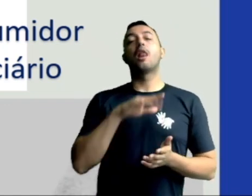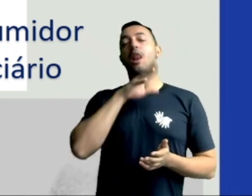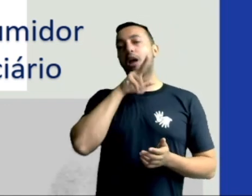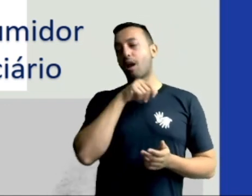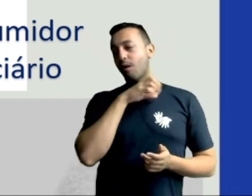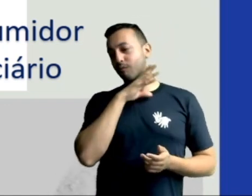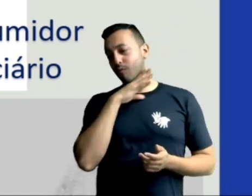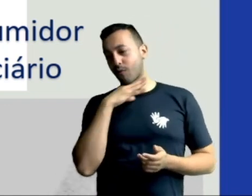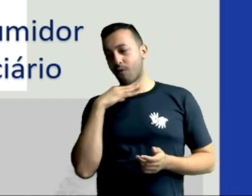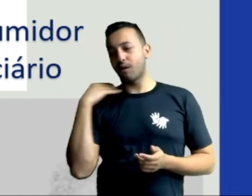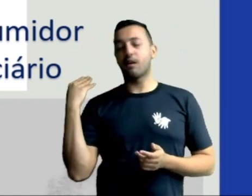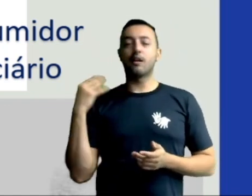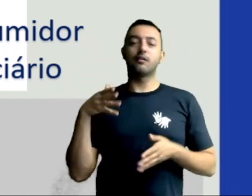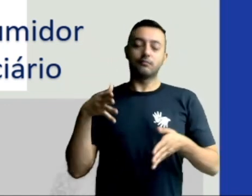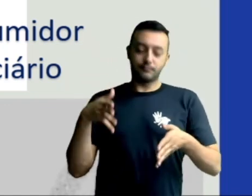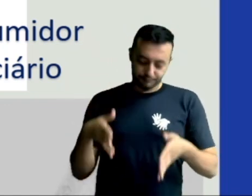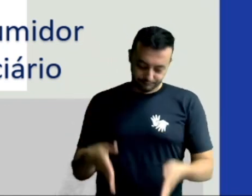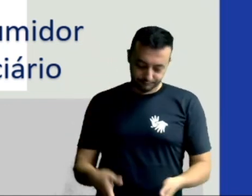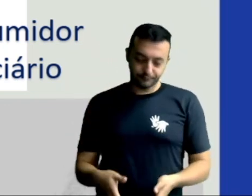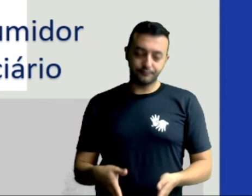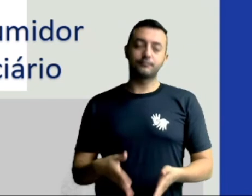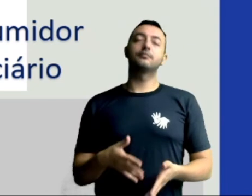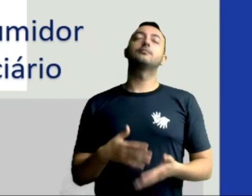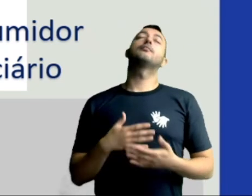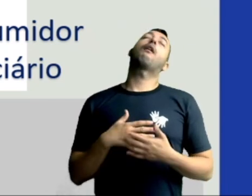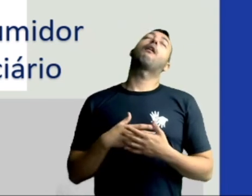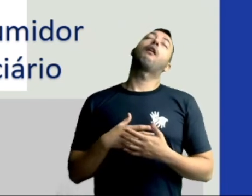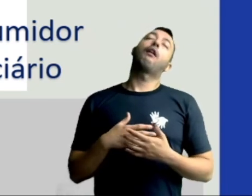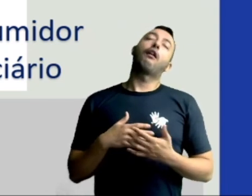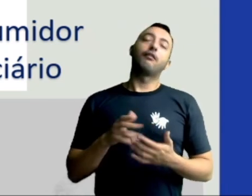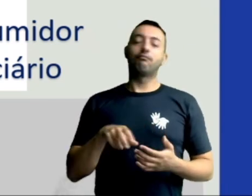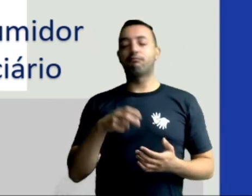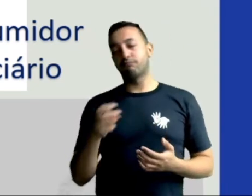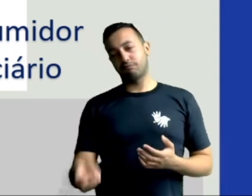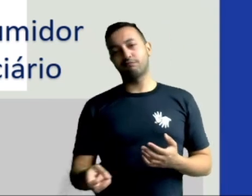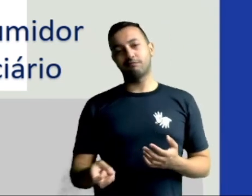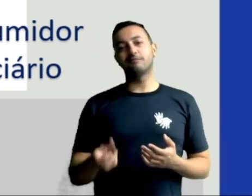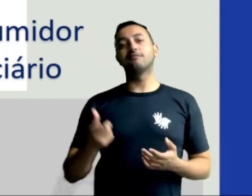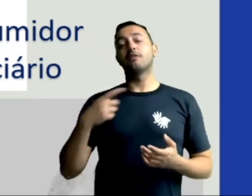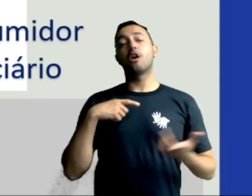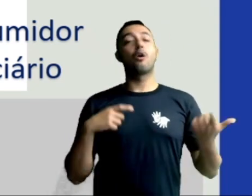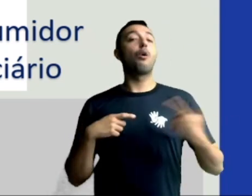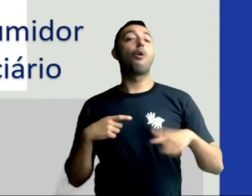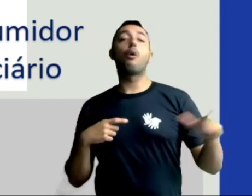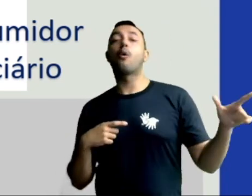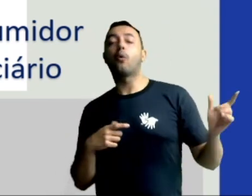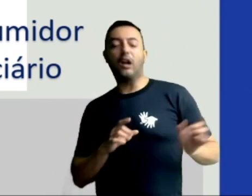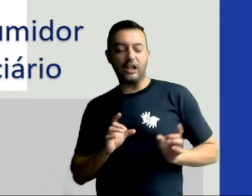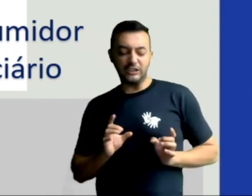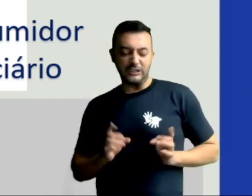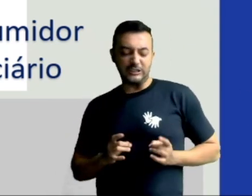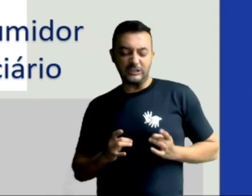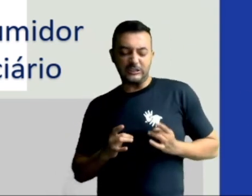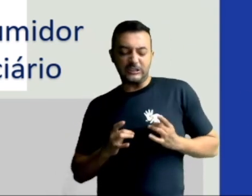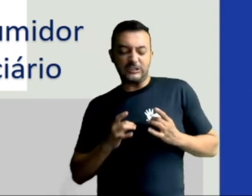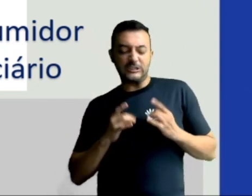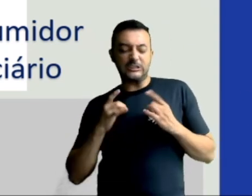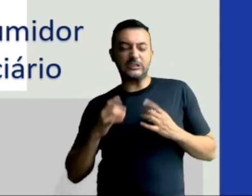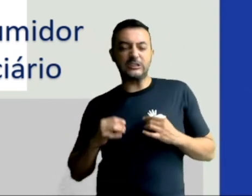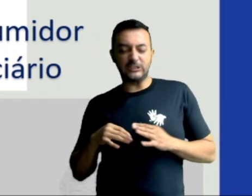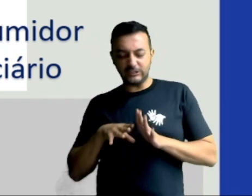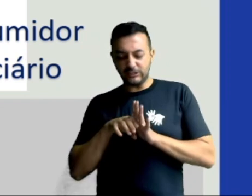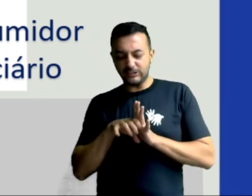morrer, que aí foi enterrado, fica lá morto, vão vir ali outros seres vivos que são os decompositores,